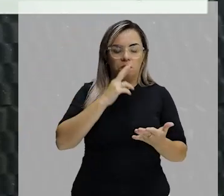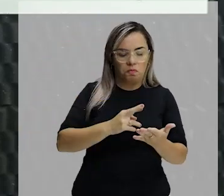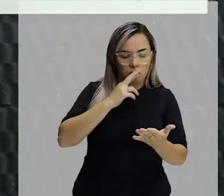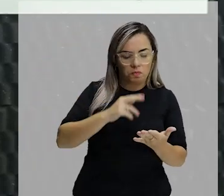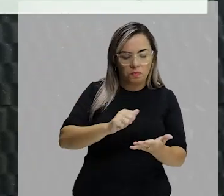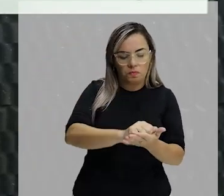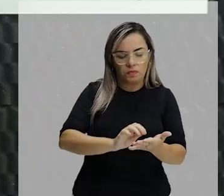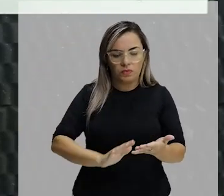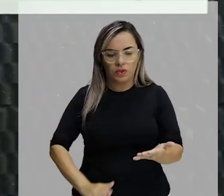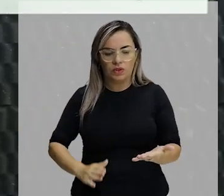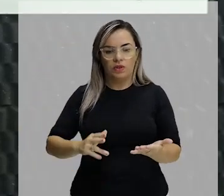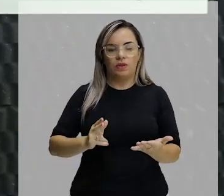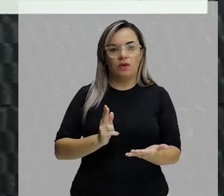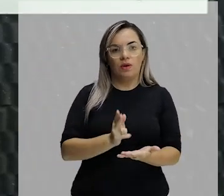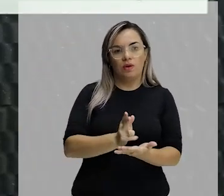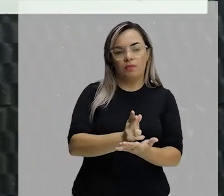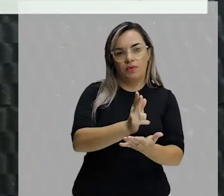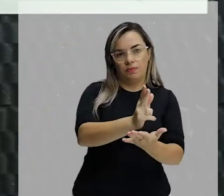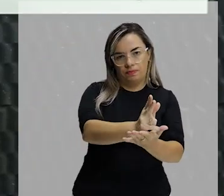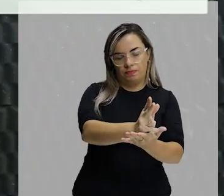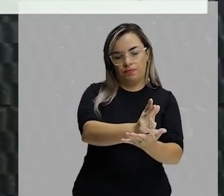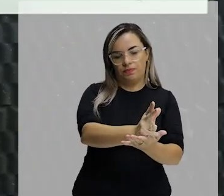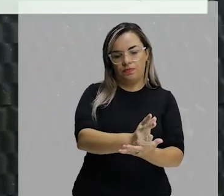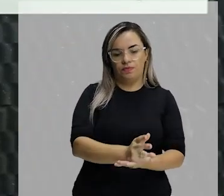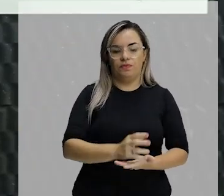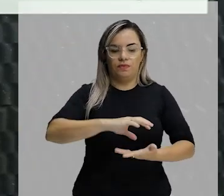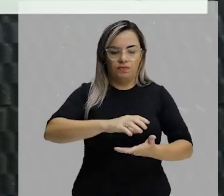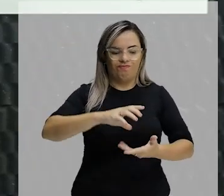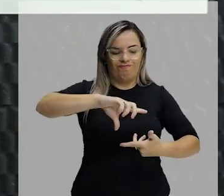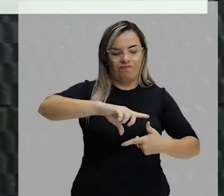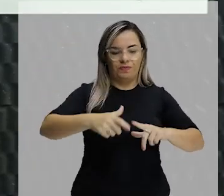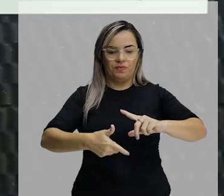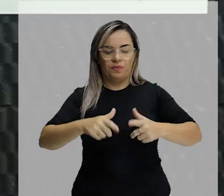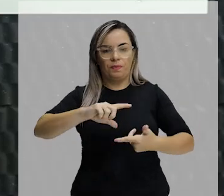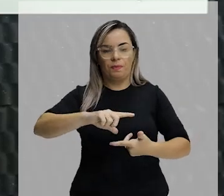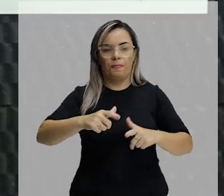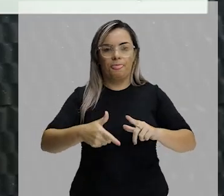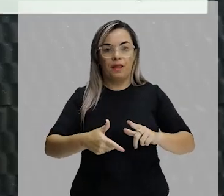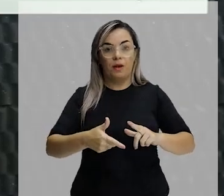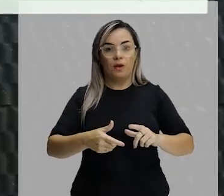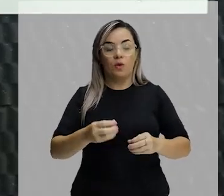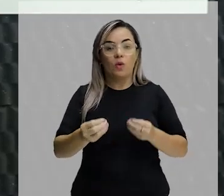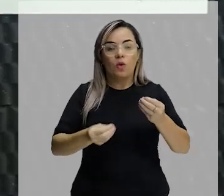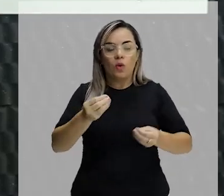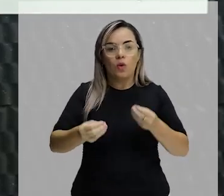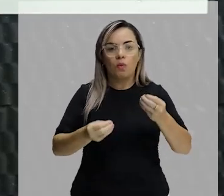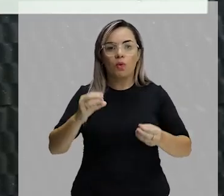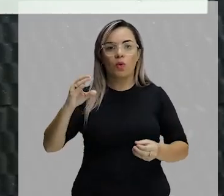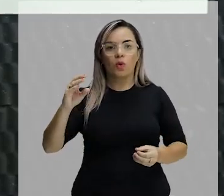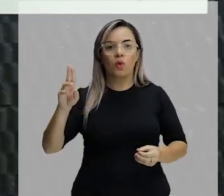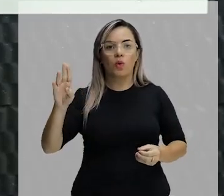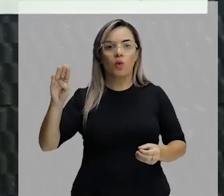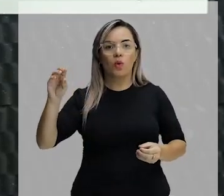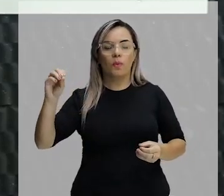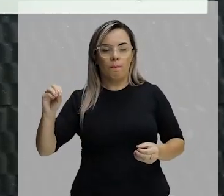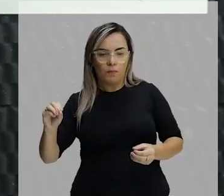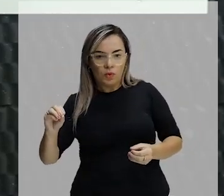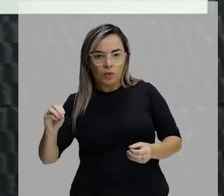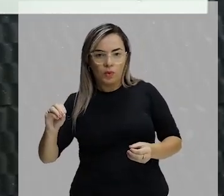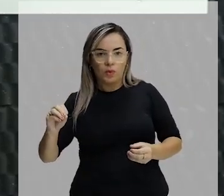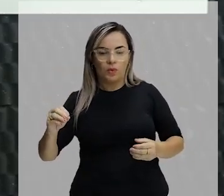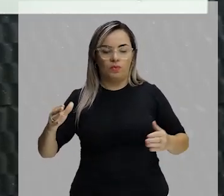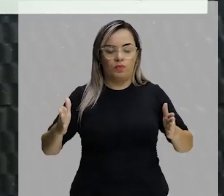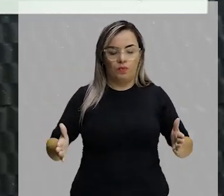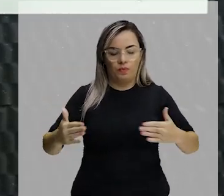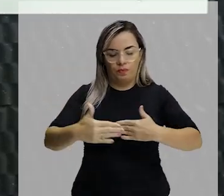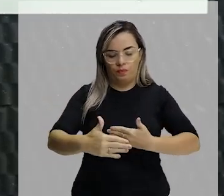exercícios e hoje a gente vai dar continuidade para alguns prismas conhecidos, tá? Como o cubo, como o paralelepípedo, tá? E